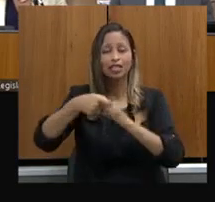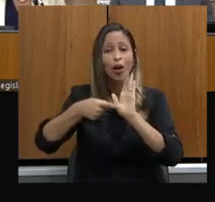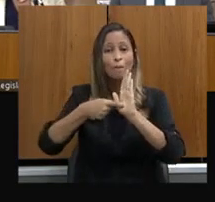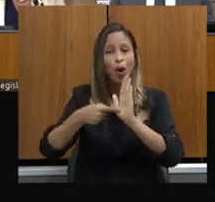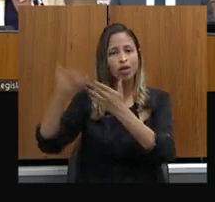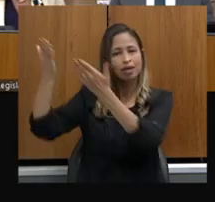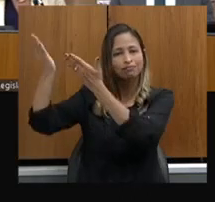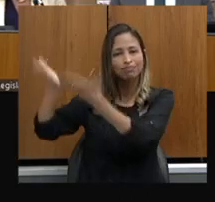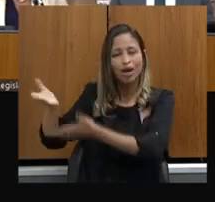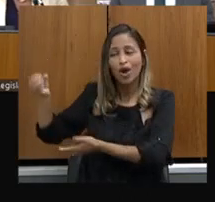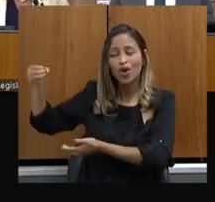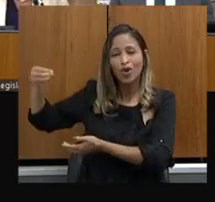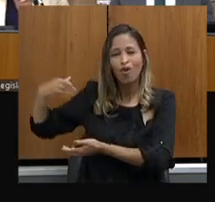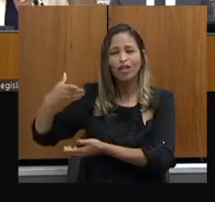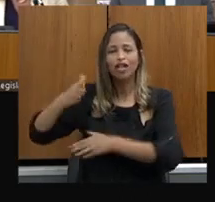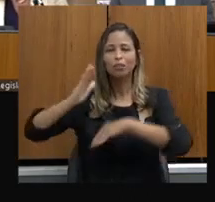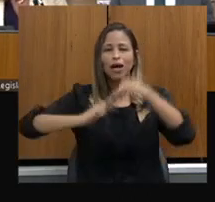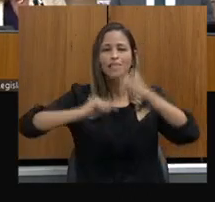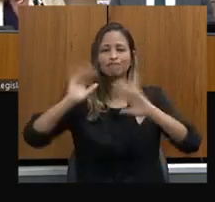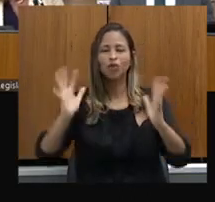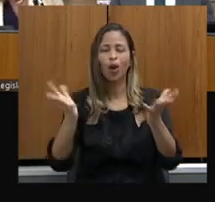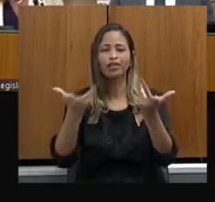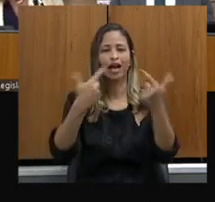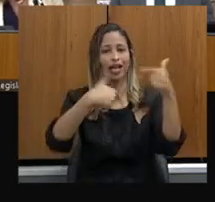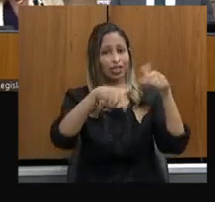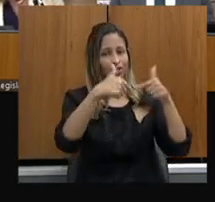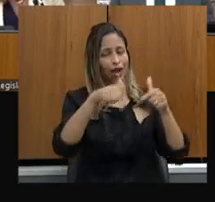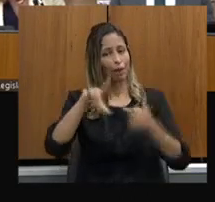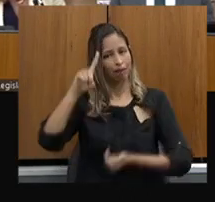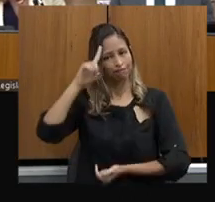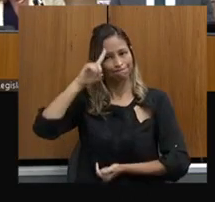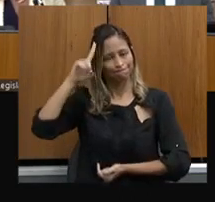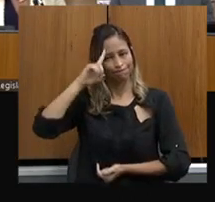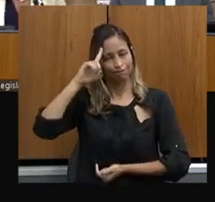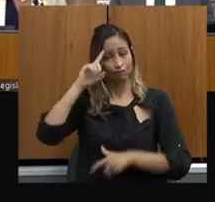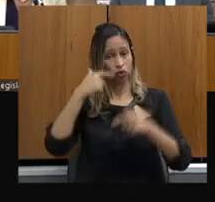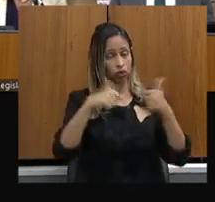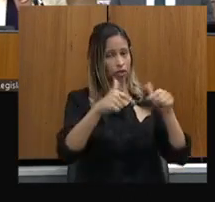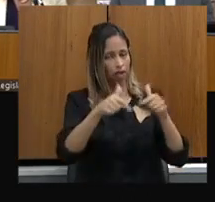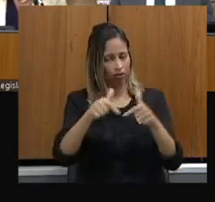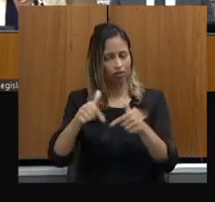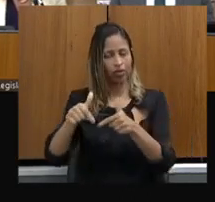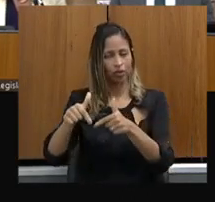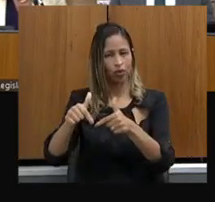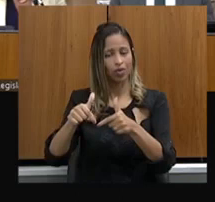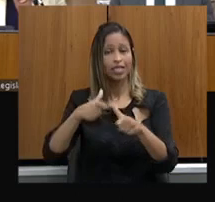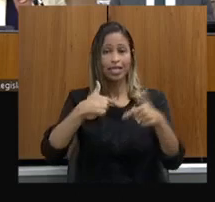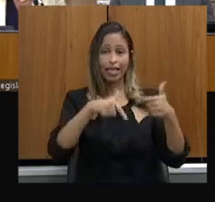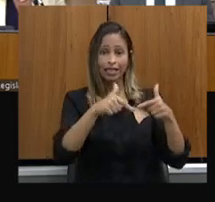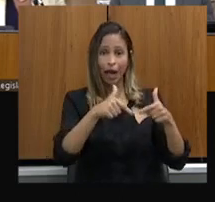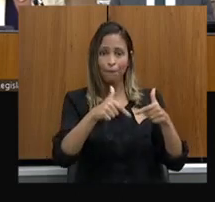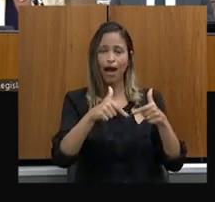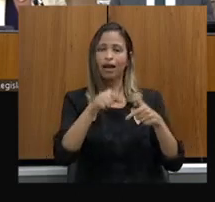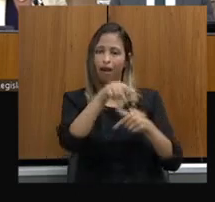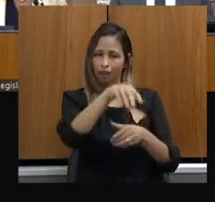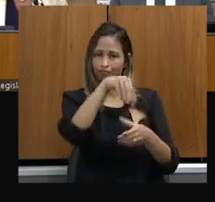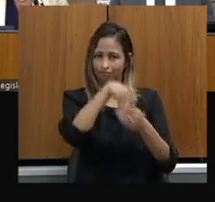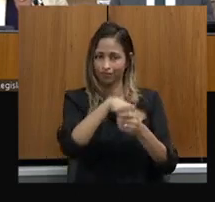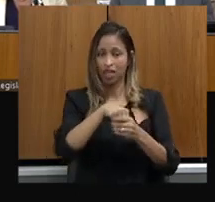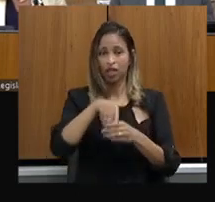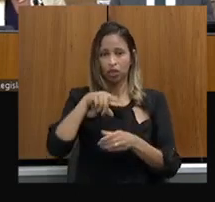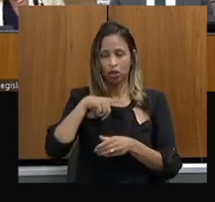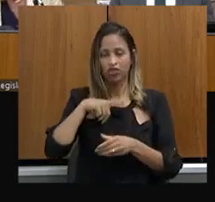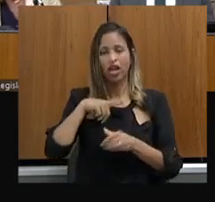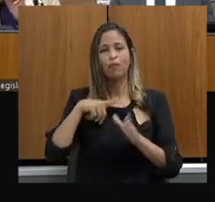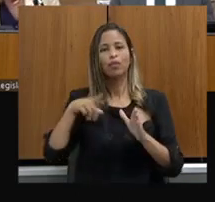novidades que trazem mais qualidade no trabalho diário dos Servidores que trabalham no complexo então nós